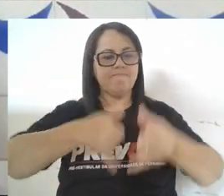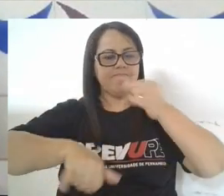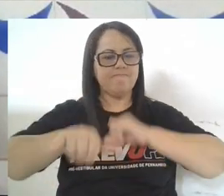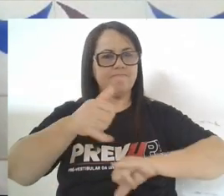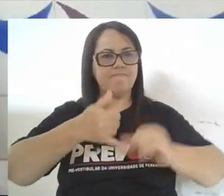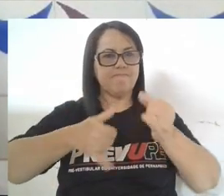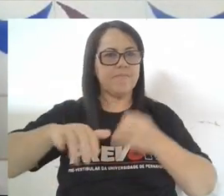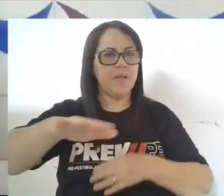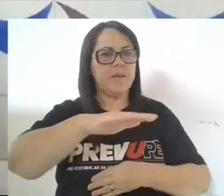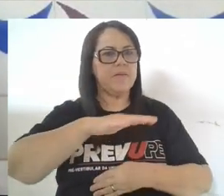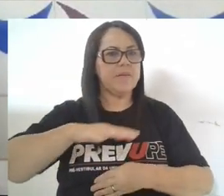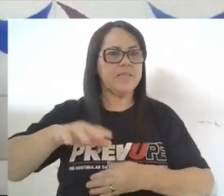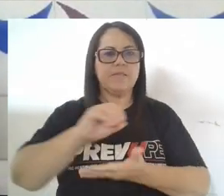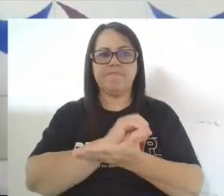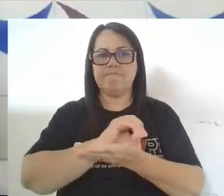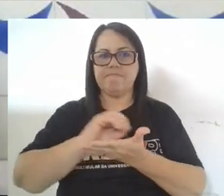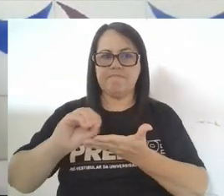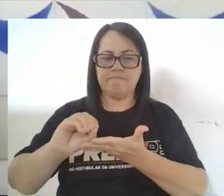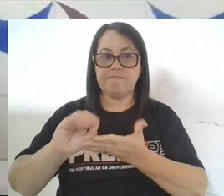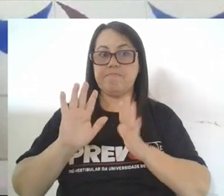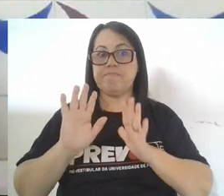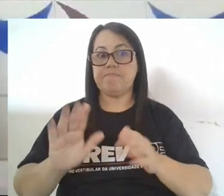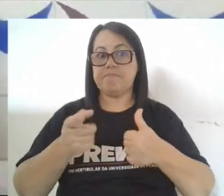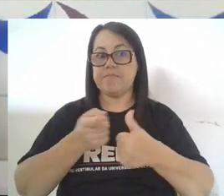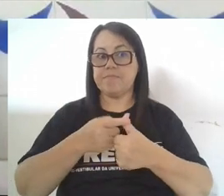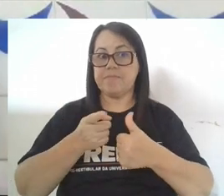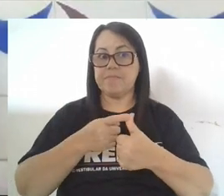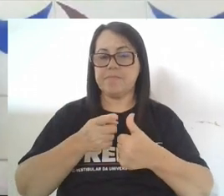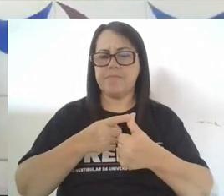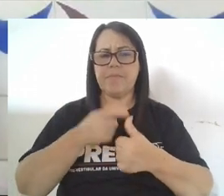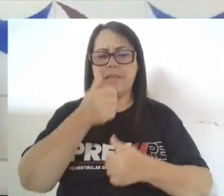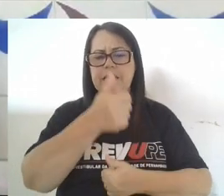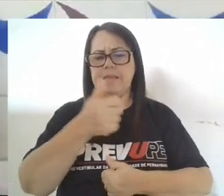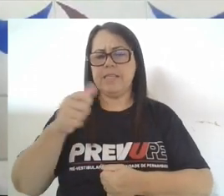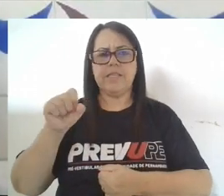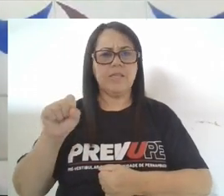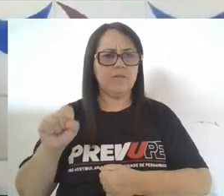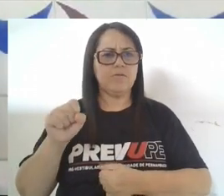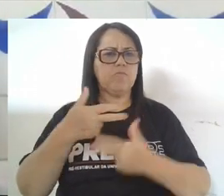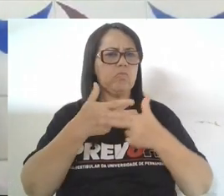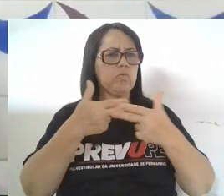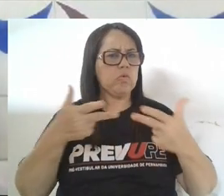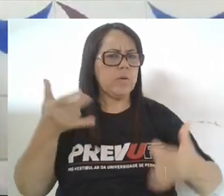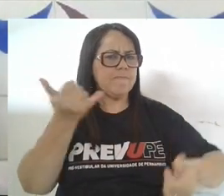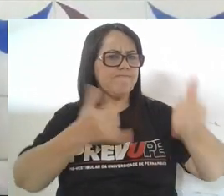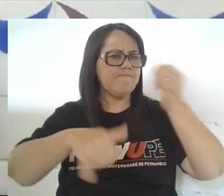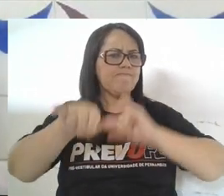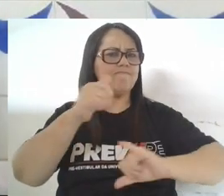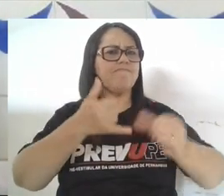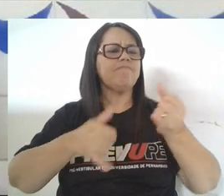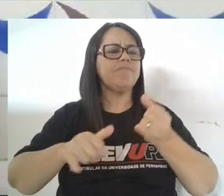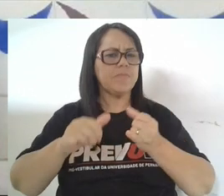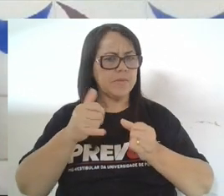ambiental e química orgânica. No assunto tabela periódica, com seus 118 elementos químicos, é